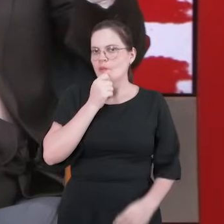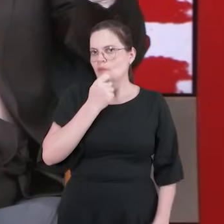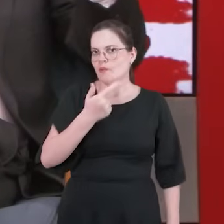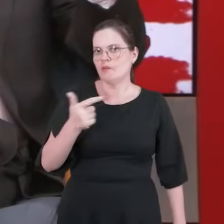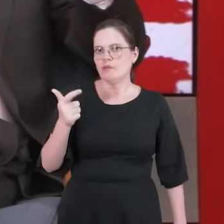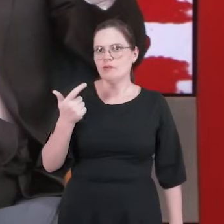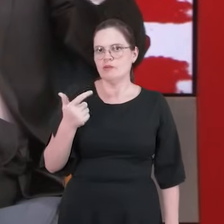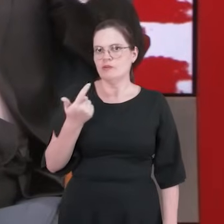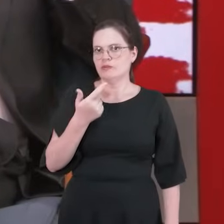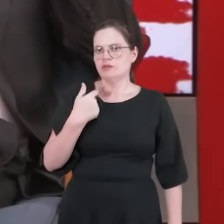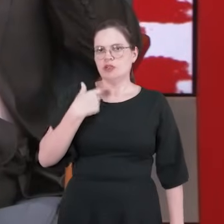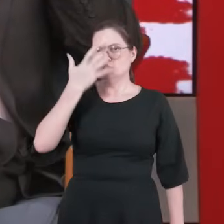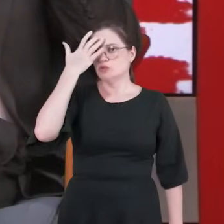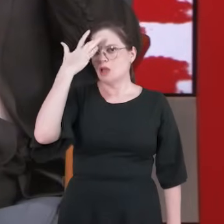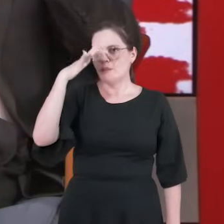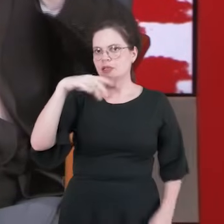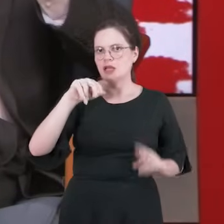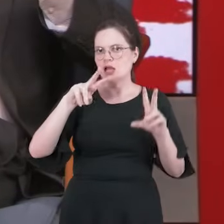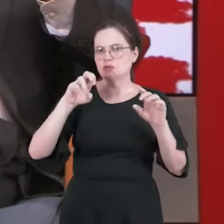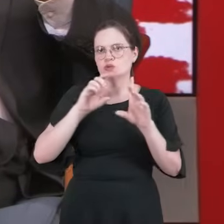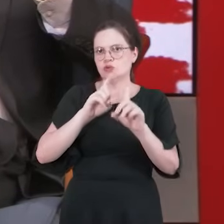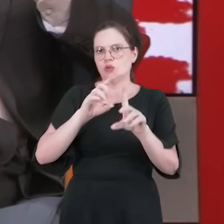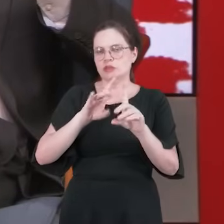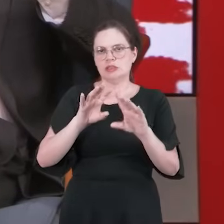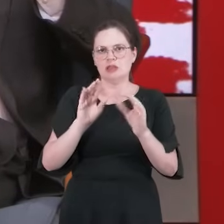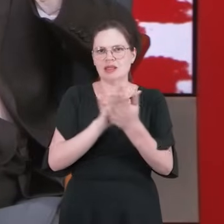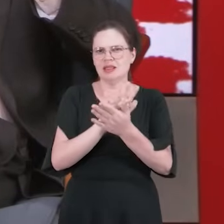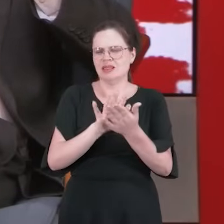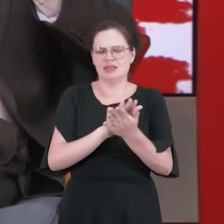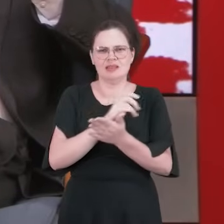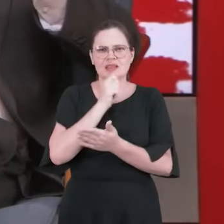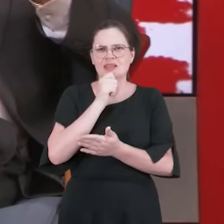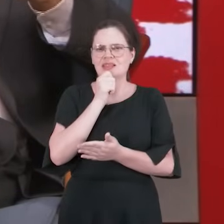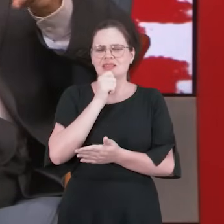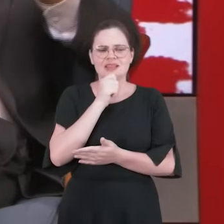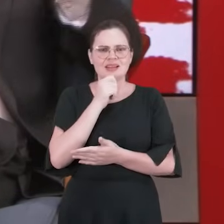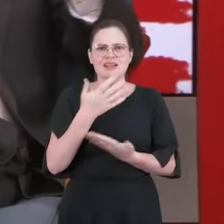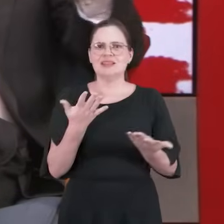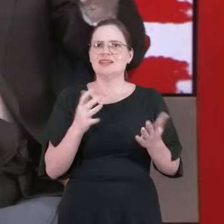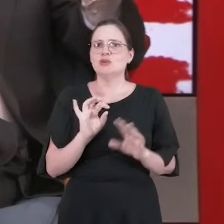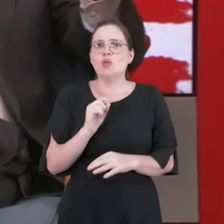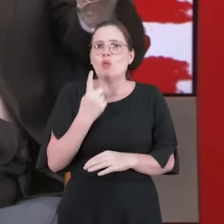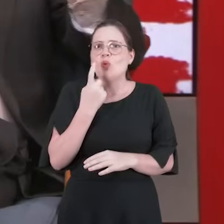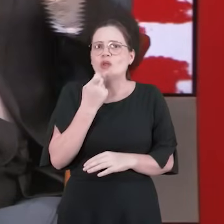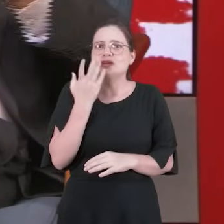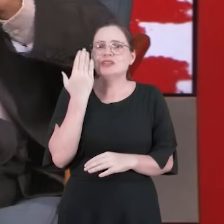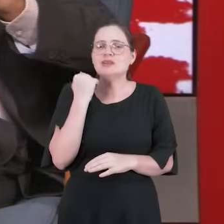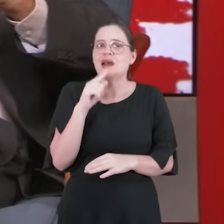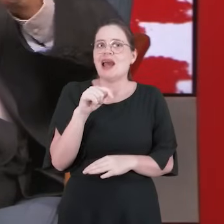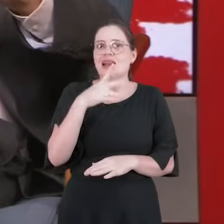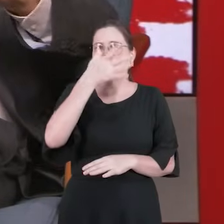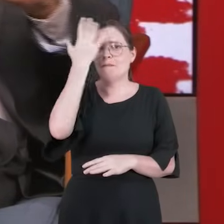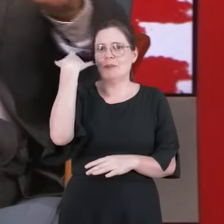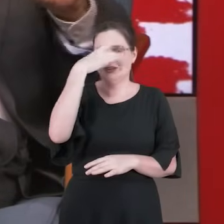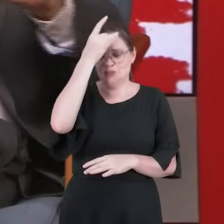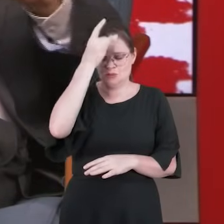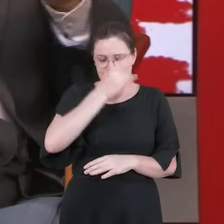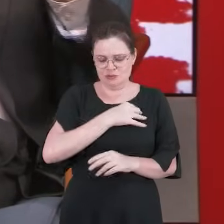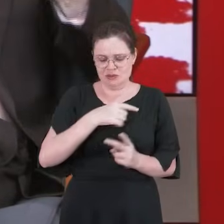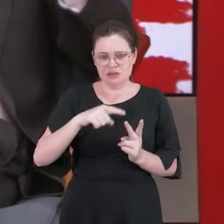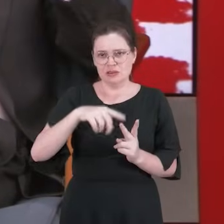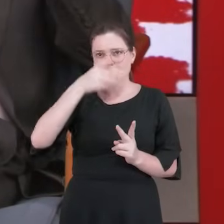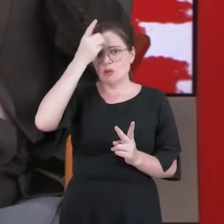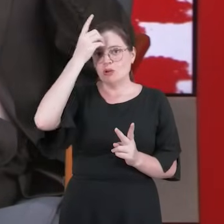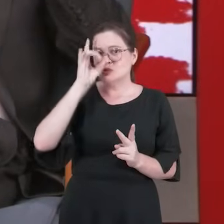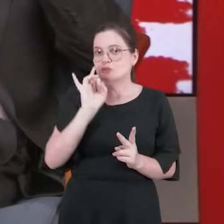pensamento doutrinário. Toda a nossa linha, naquele momento, era batismo com o Espírito Santo e dons espirituais. Era isso que era